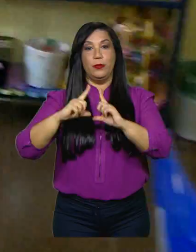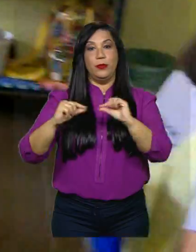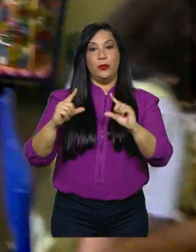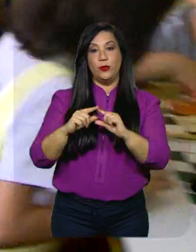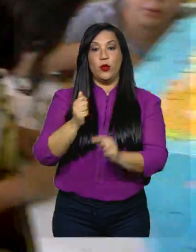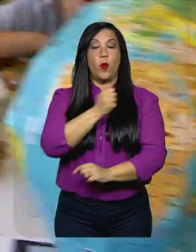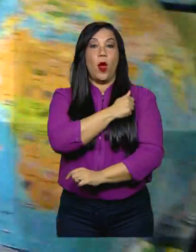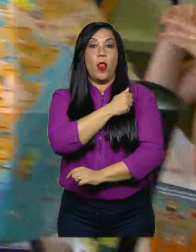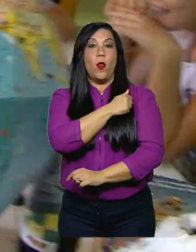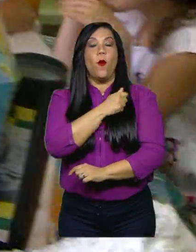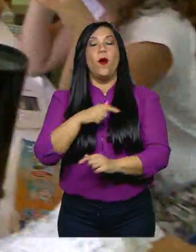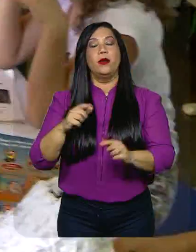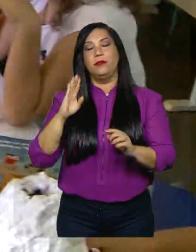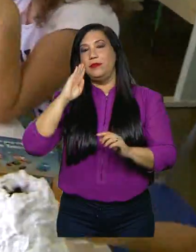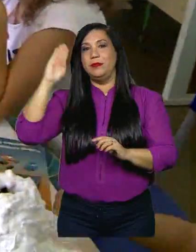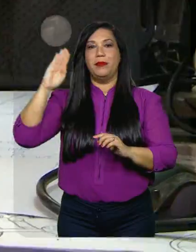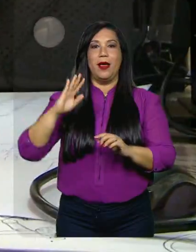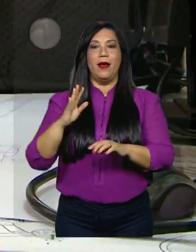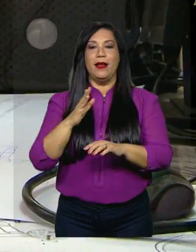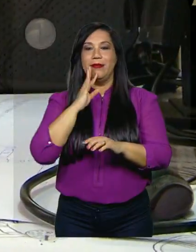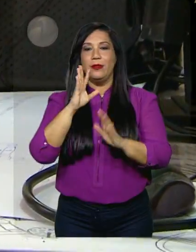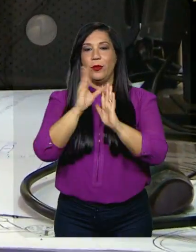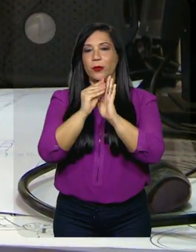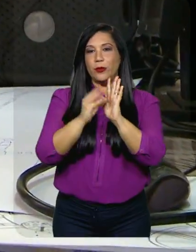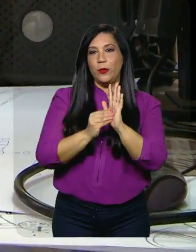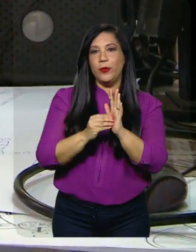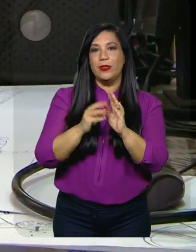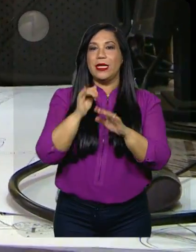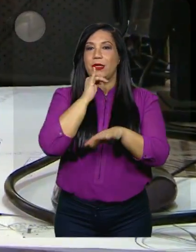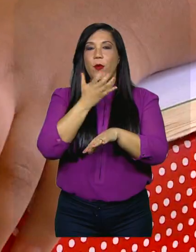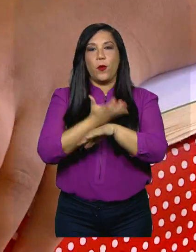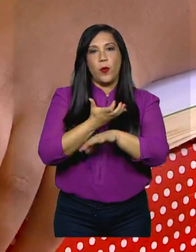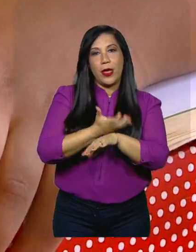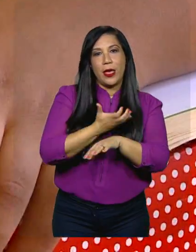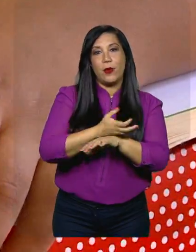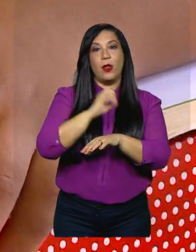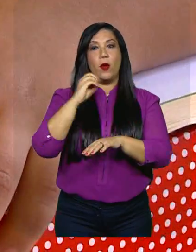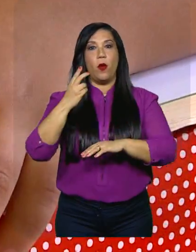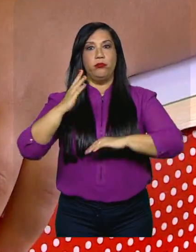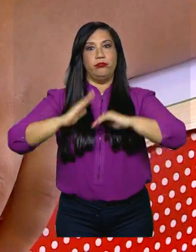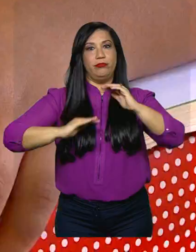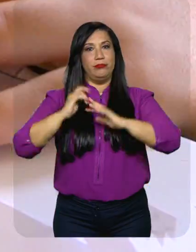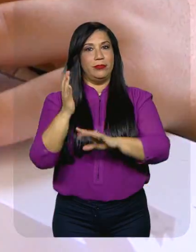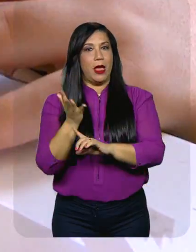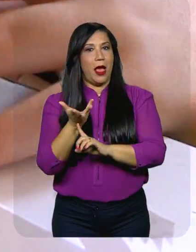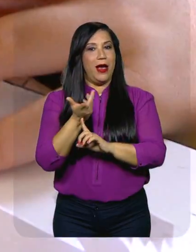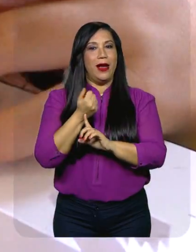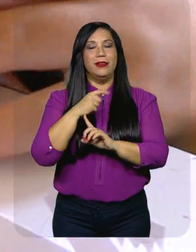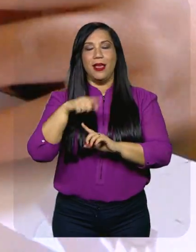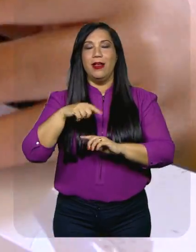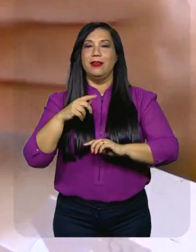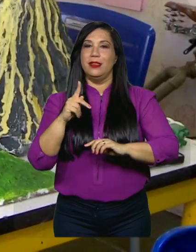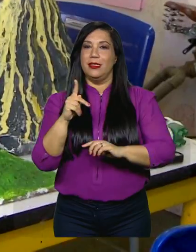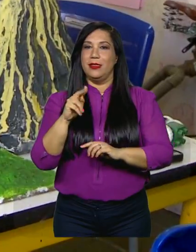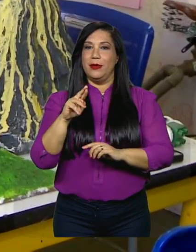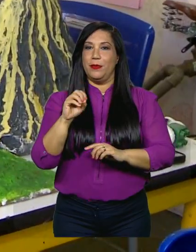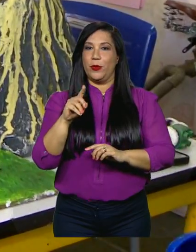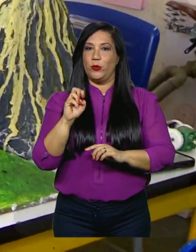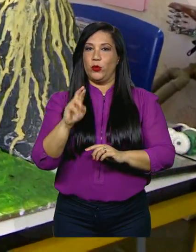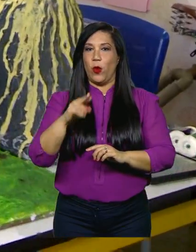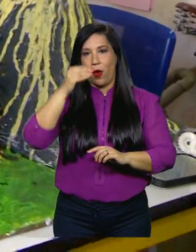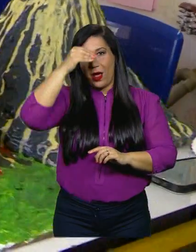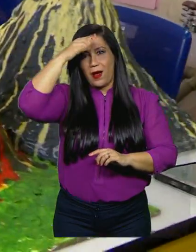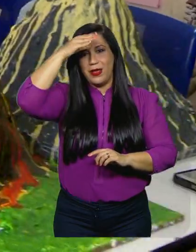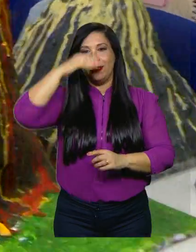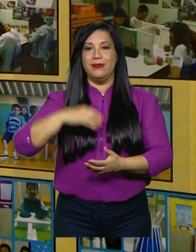esses alunos que se destacam em áreas do conteúdo curricular ou pelo potencial artístico se tornam produtores de